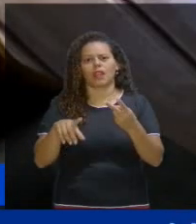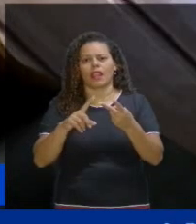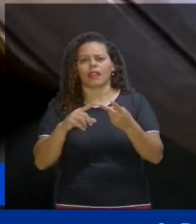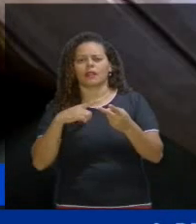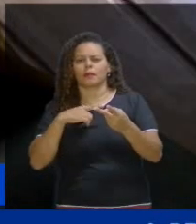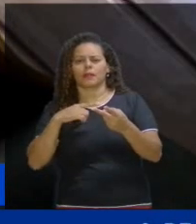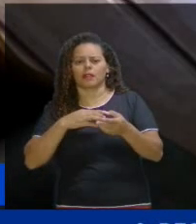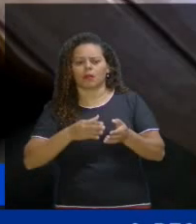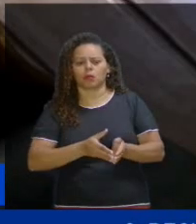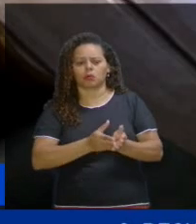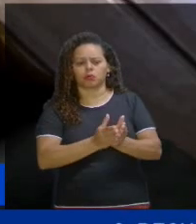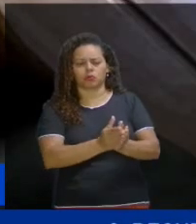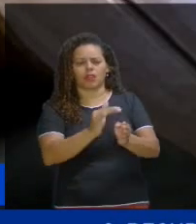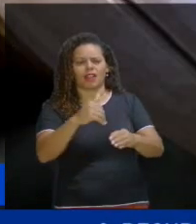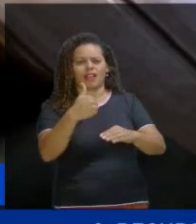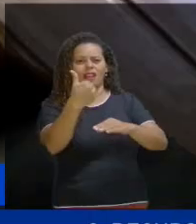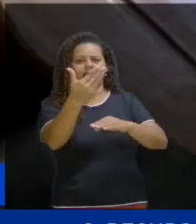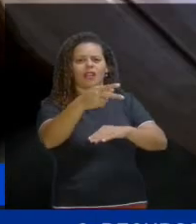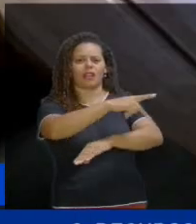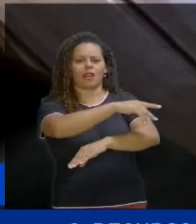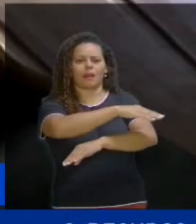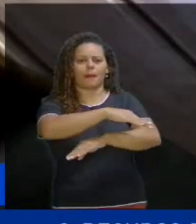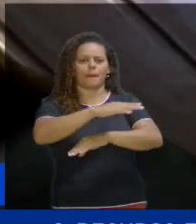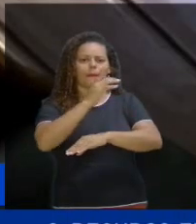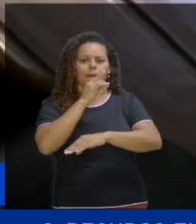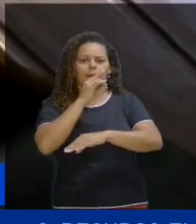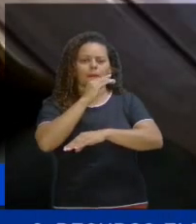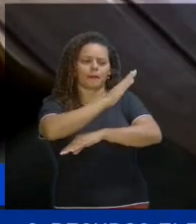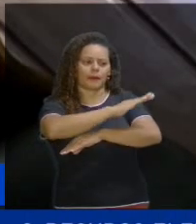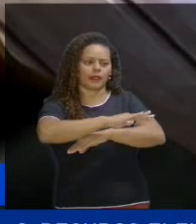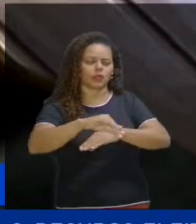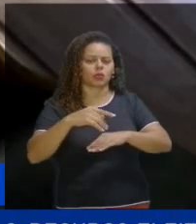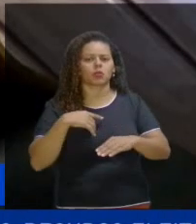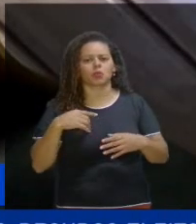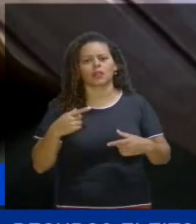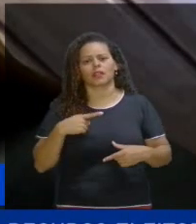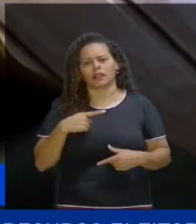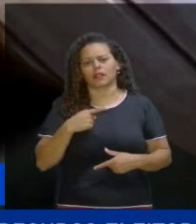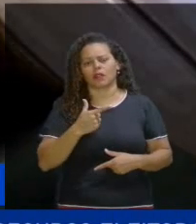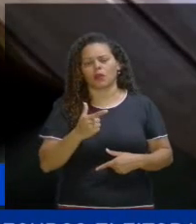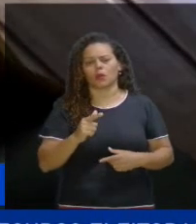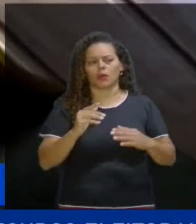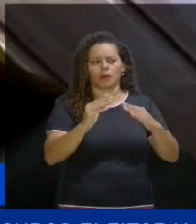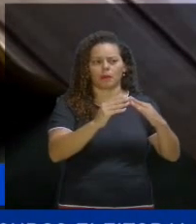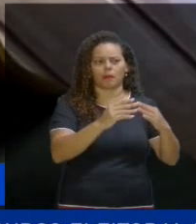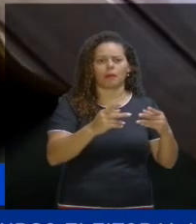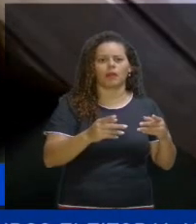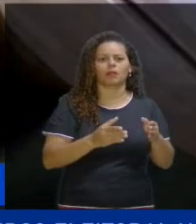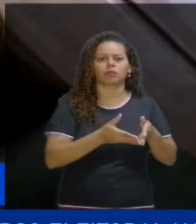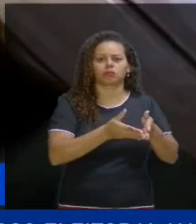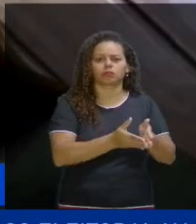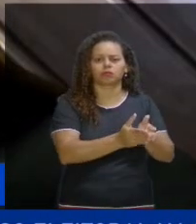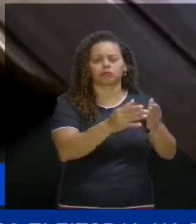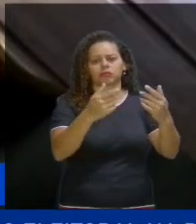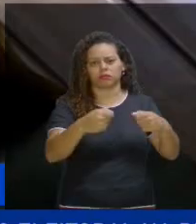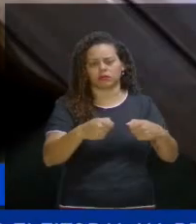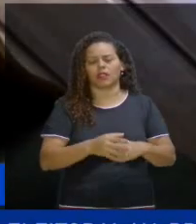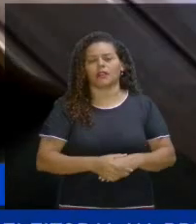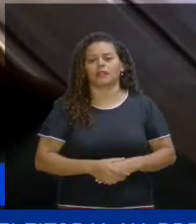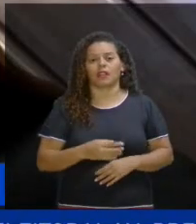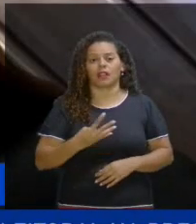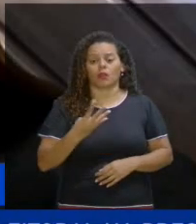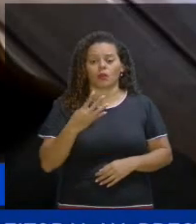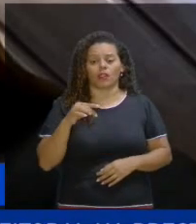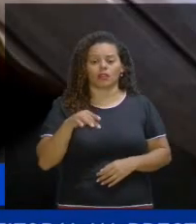nas localidades interioranas, totalizando um valor de R$ 4.000. Desse modo, não infringiria o teto estabelecido